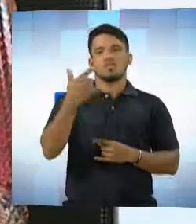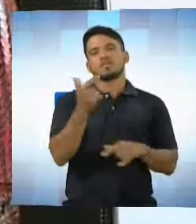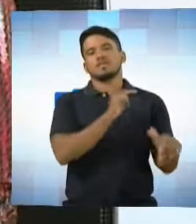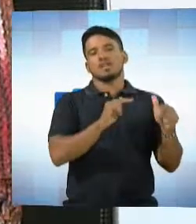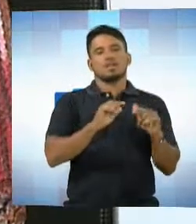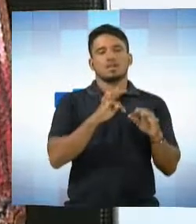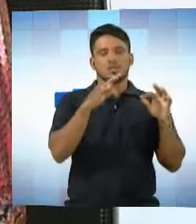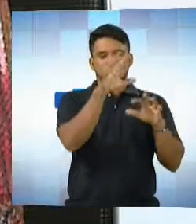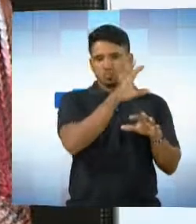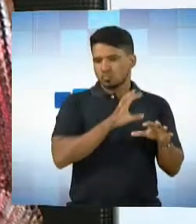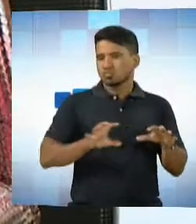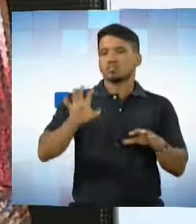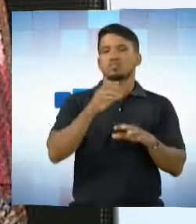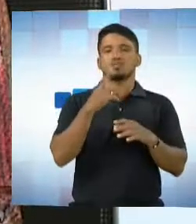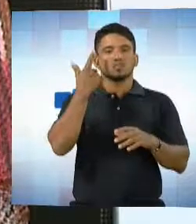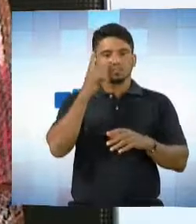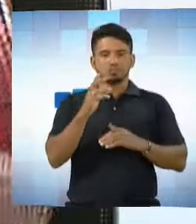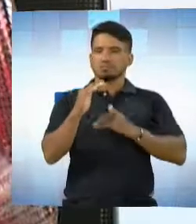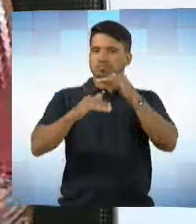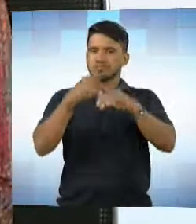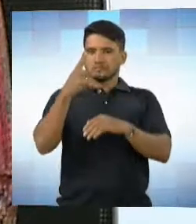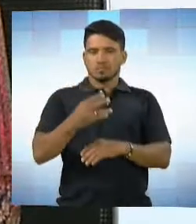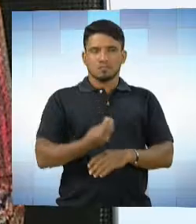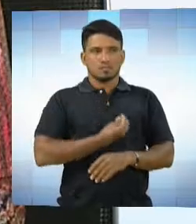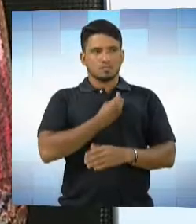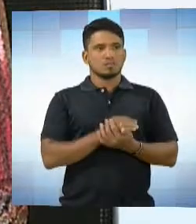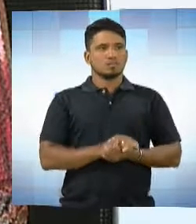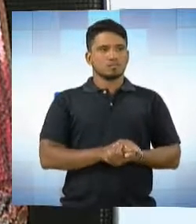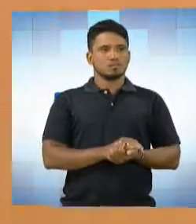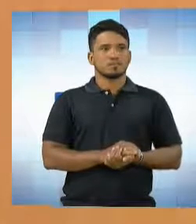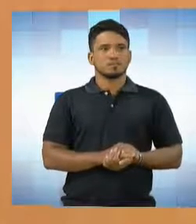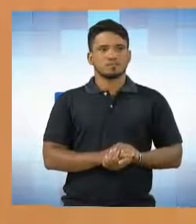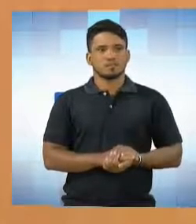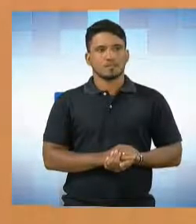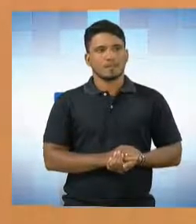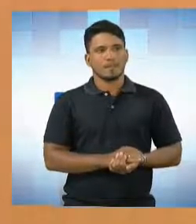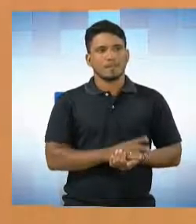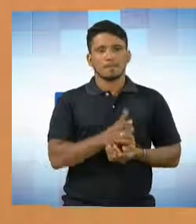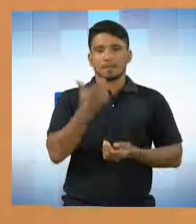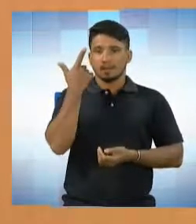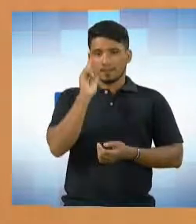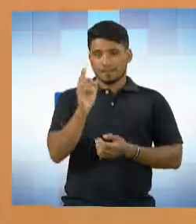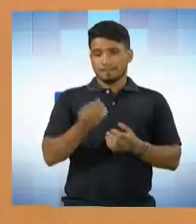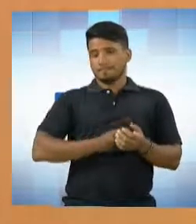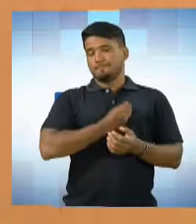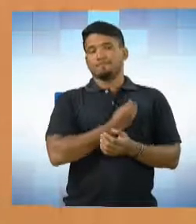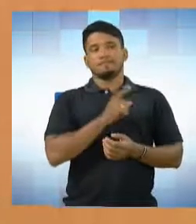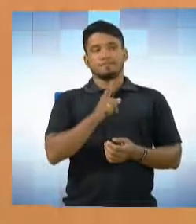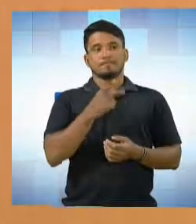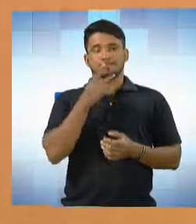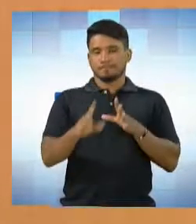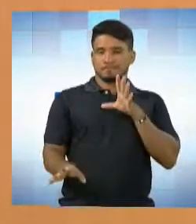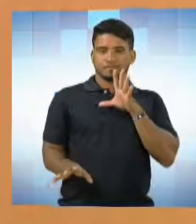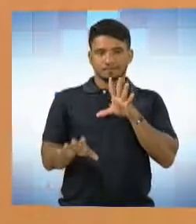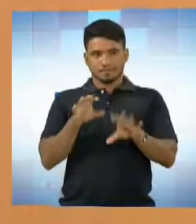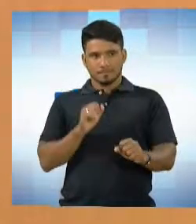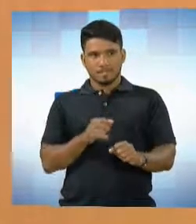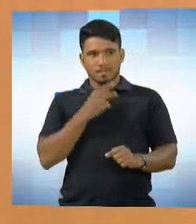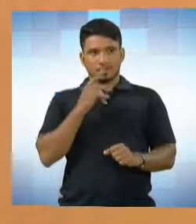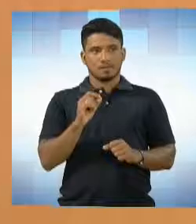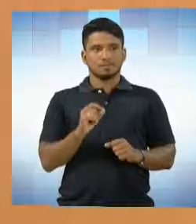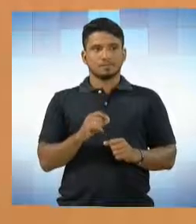se diz? Com mais informação, eu acho. Tem um ganho muito grande interior. E falar em ganho interior, e você falar em formação, você falou